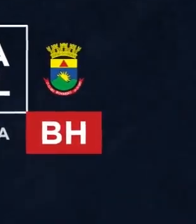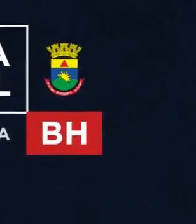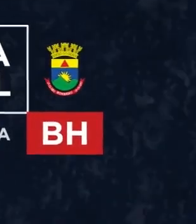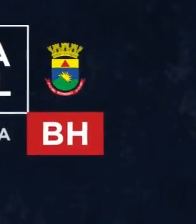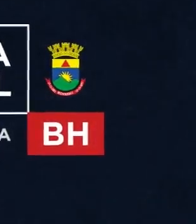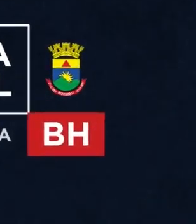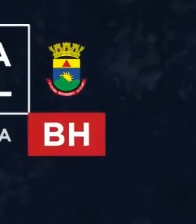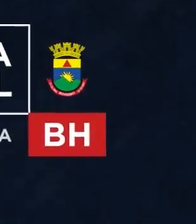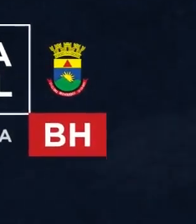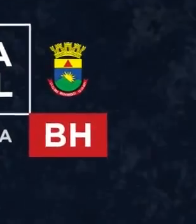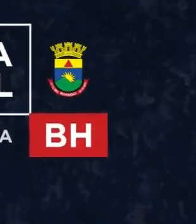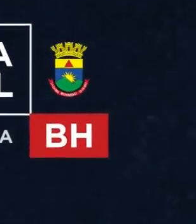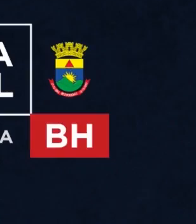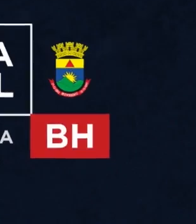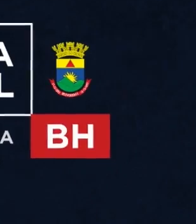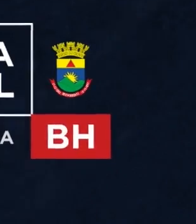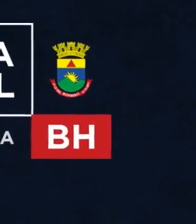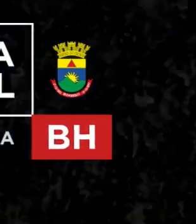Dê